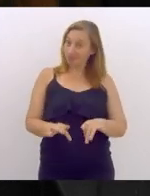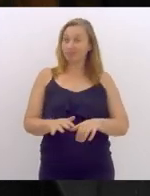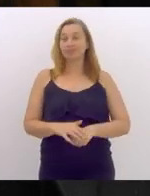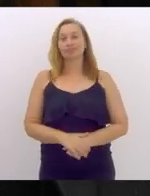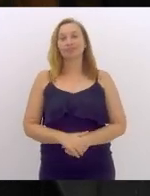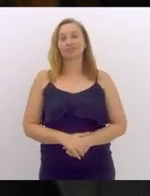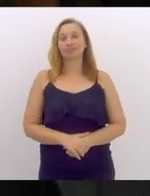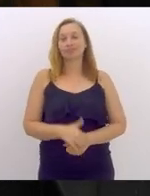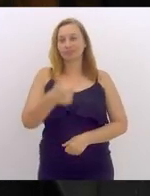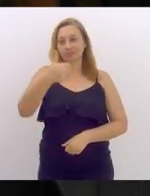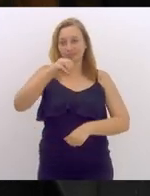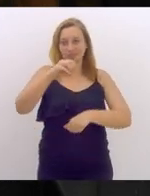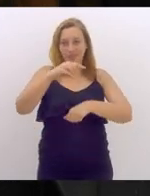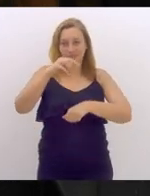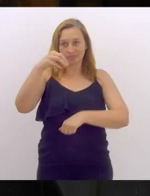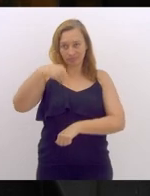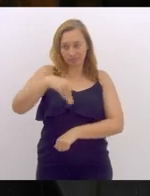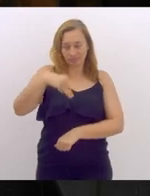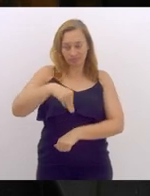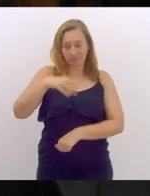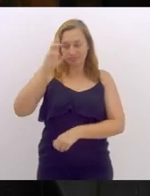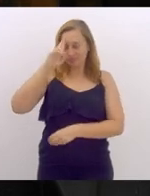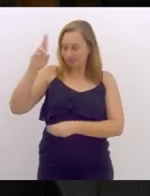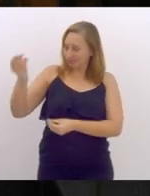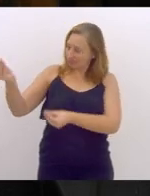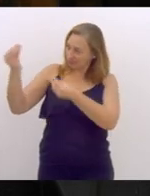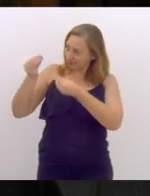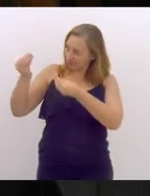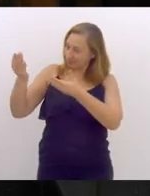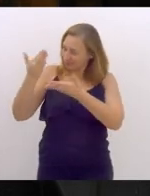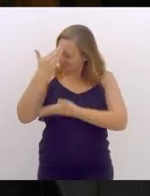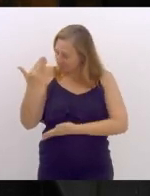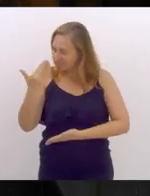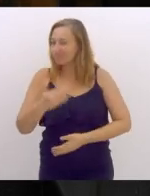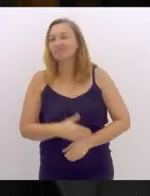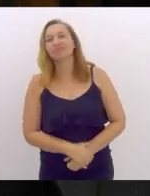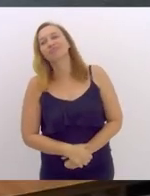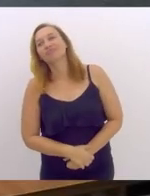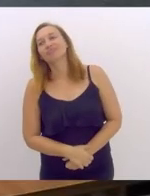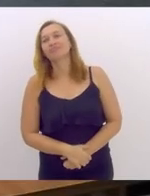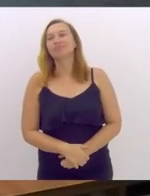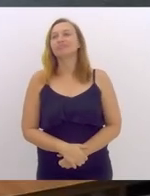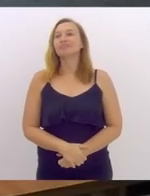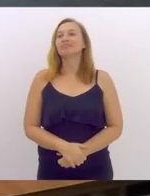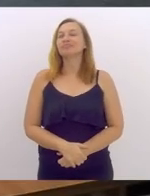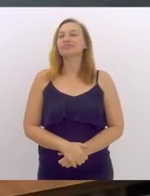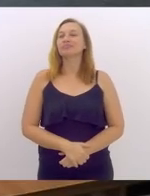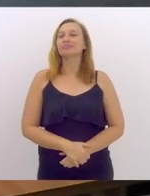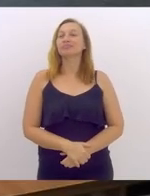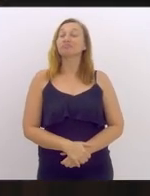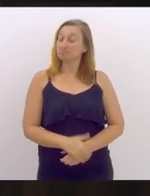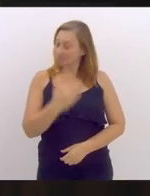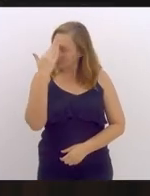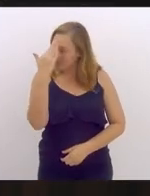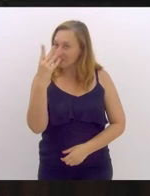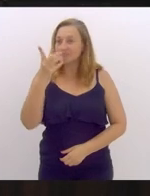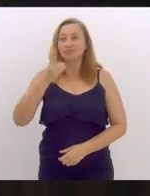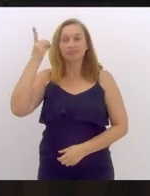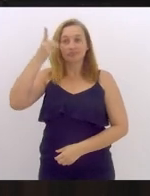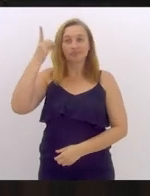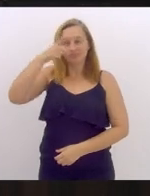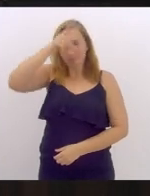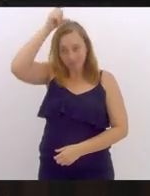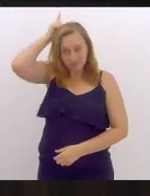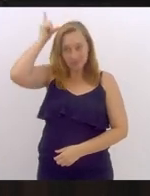nos 10 minutos que vossa excelência me concedeu Muito obrigado Obrigado Débora